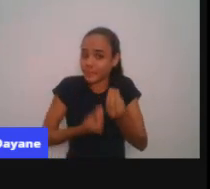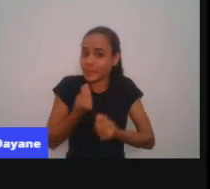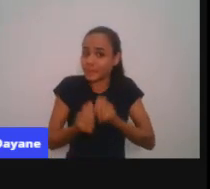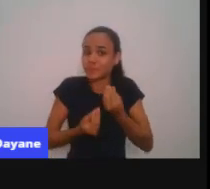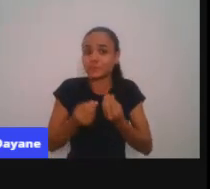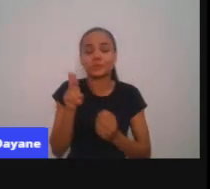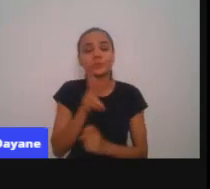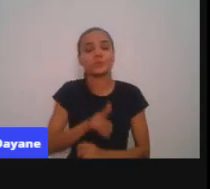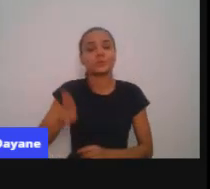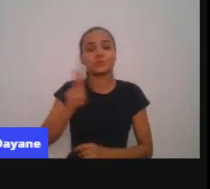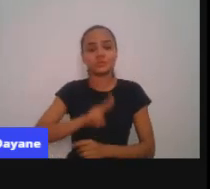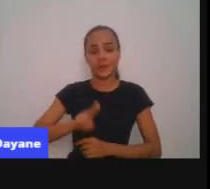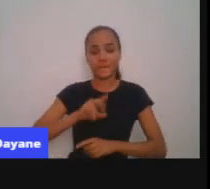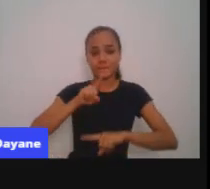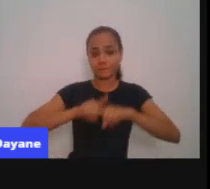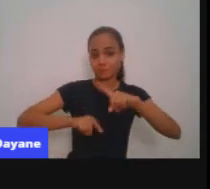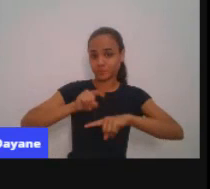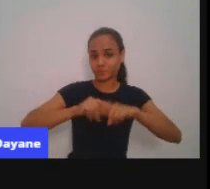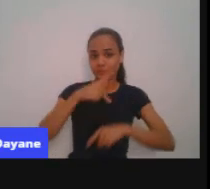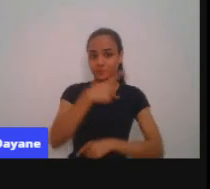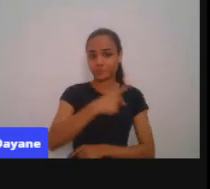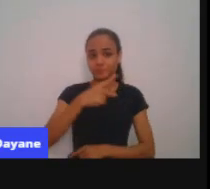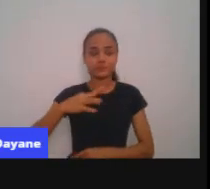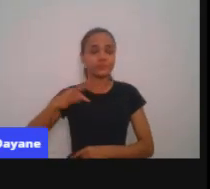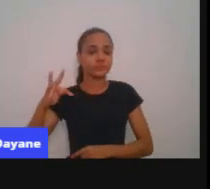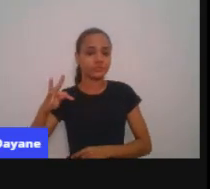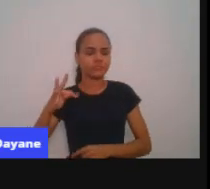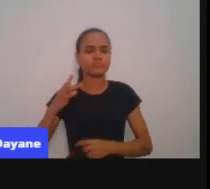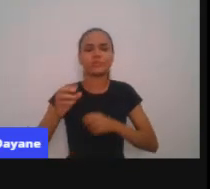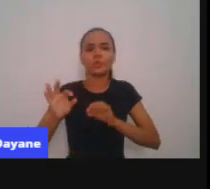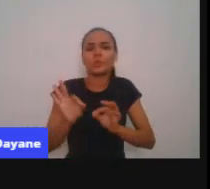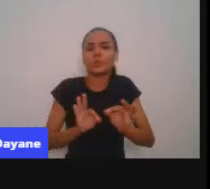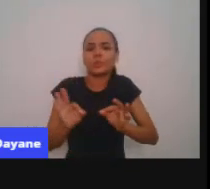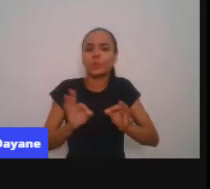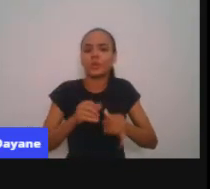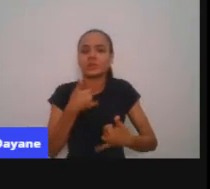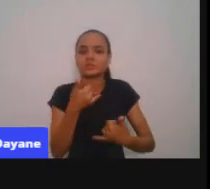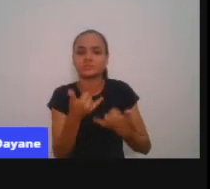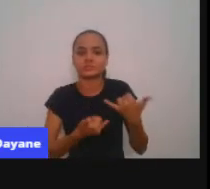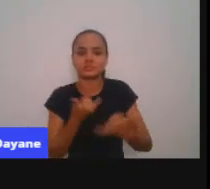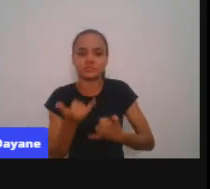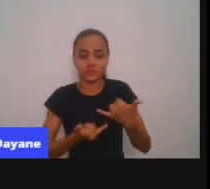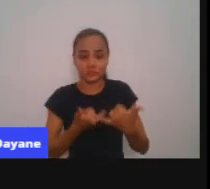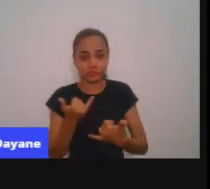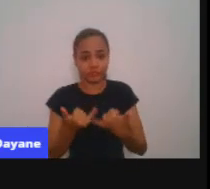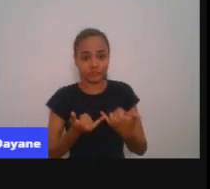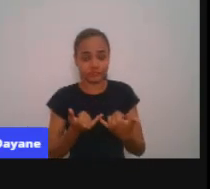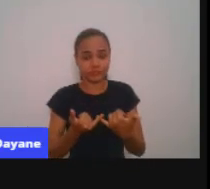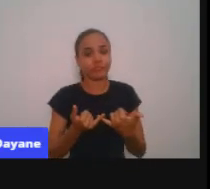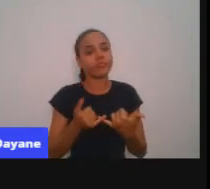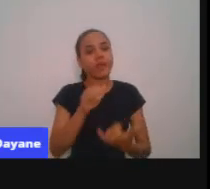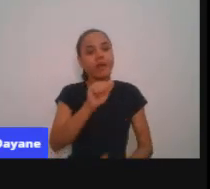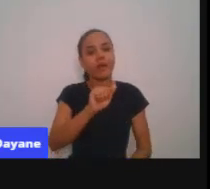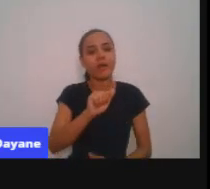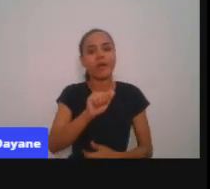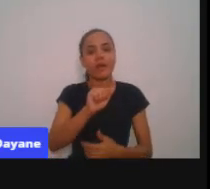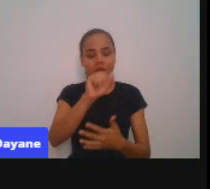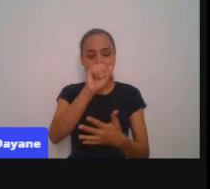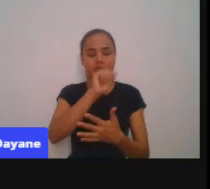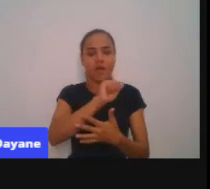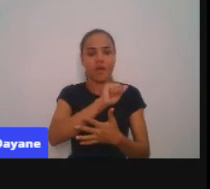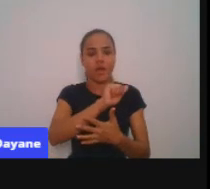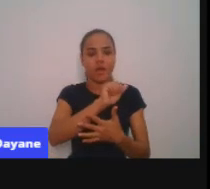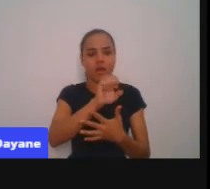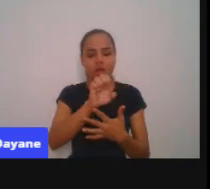do PowerPoint para fazer um jogo lá sobre as vogais. Nós sabemos que na educação infantil